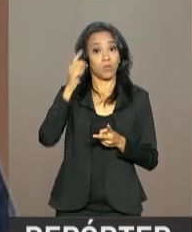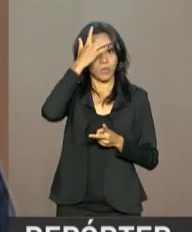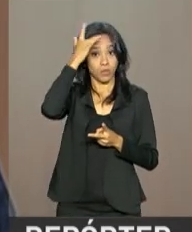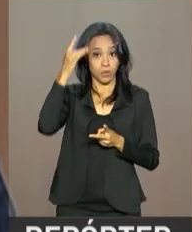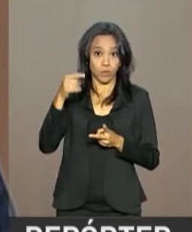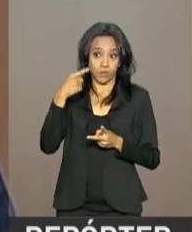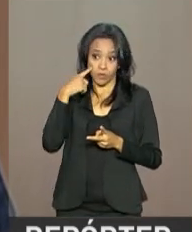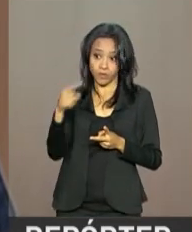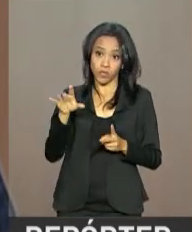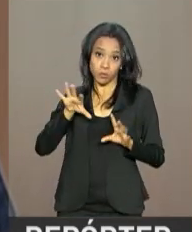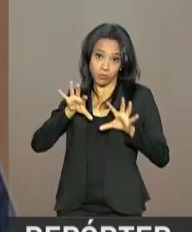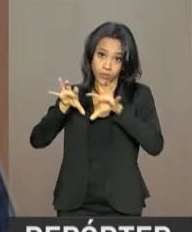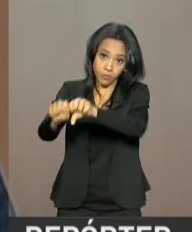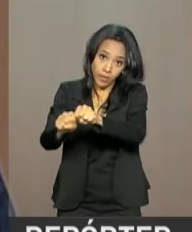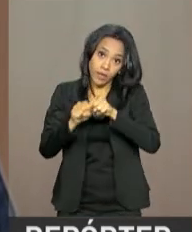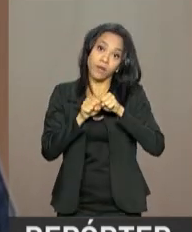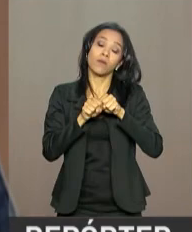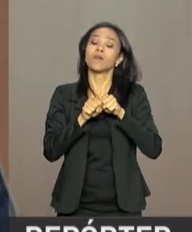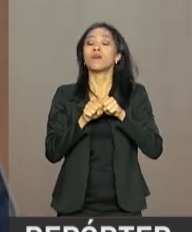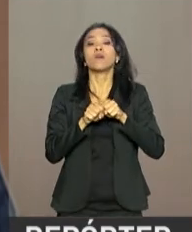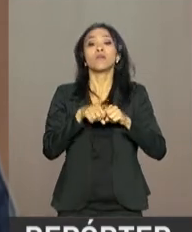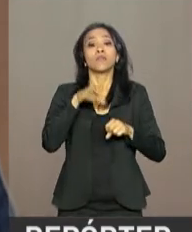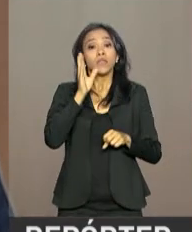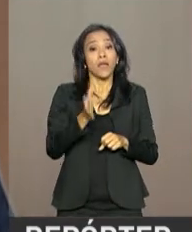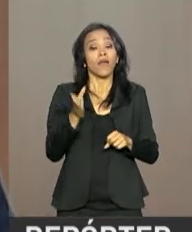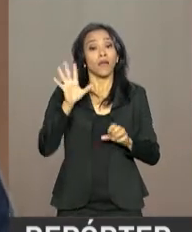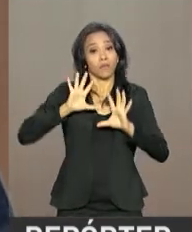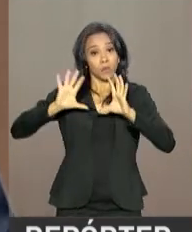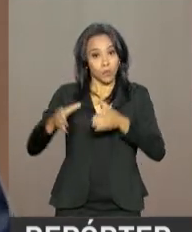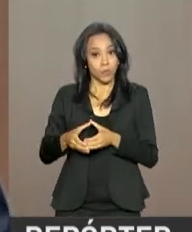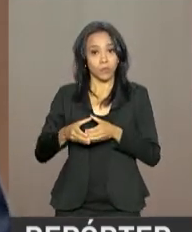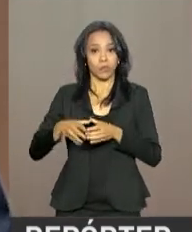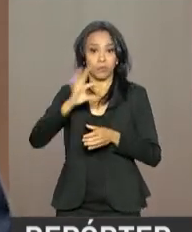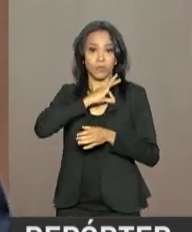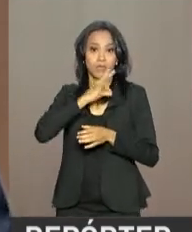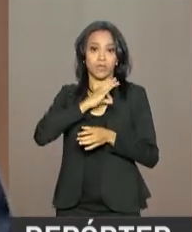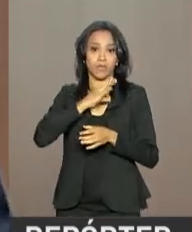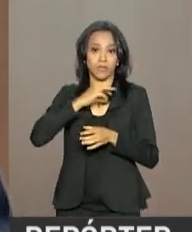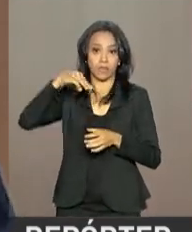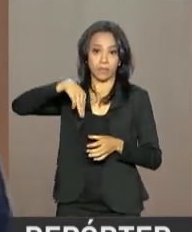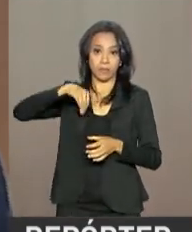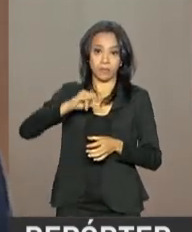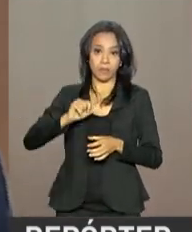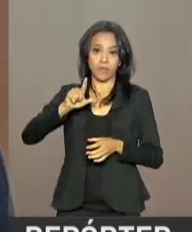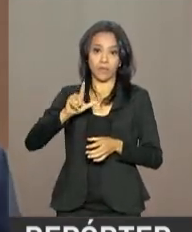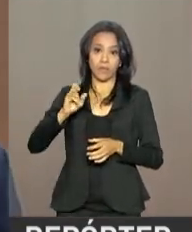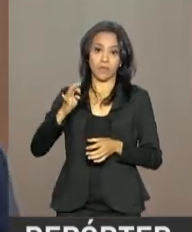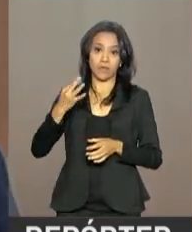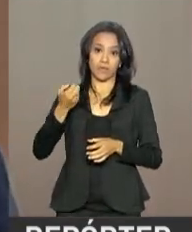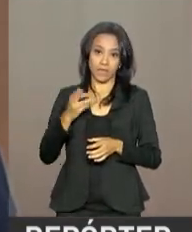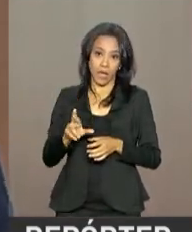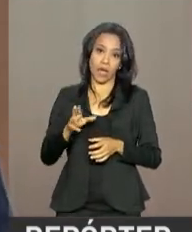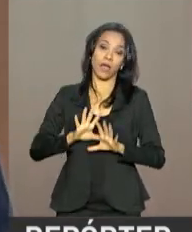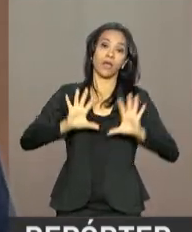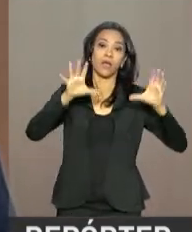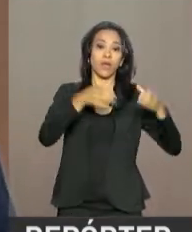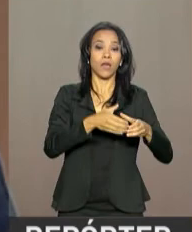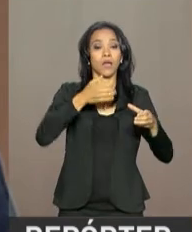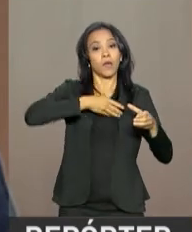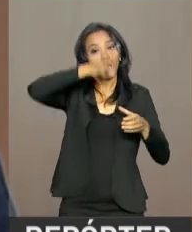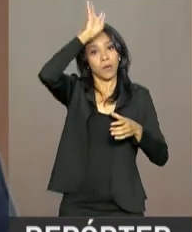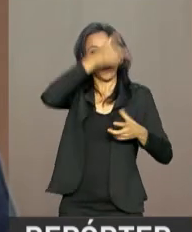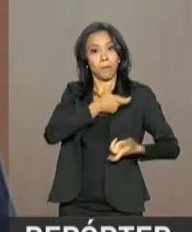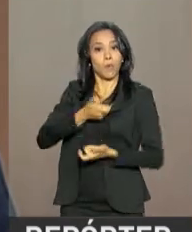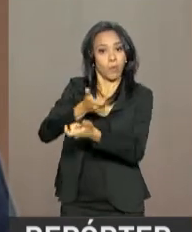e como ela foi desenvolvida pelas polícias militares e também pelos corpos de bombeiros aproximadamente